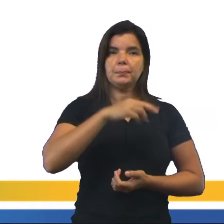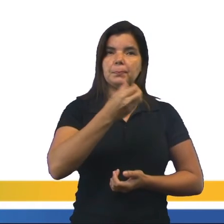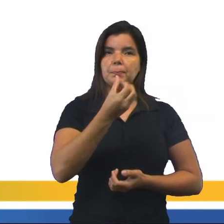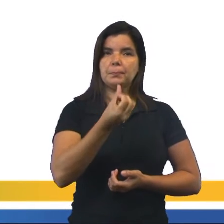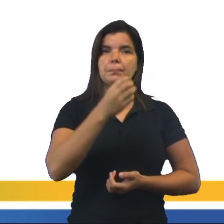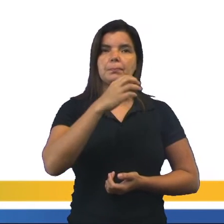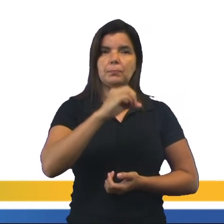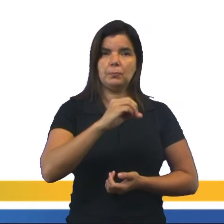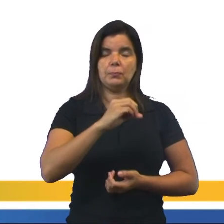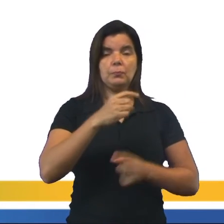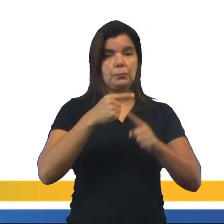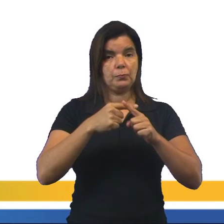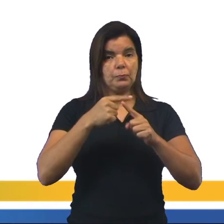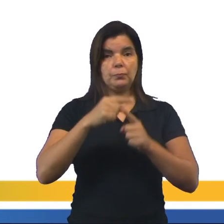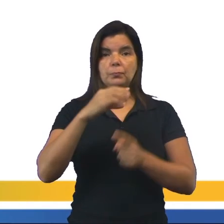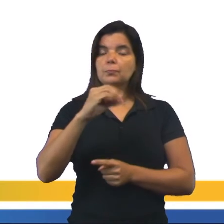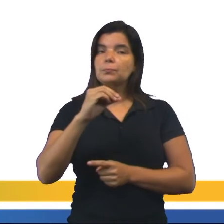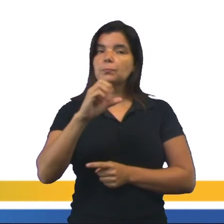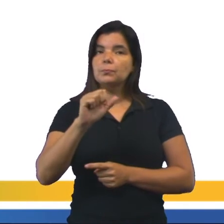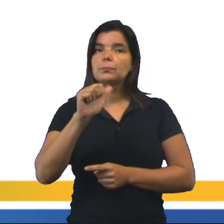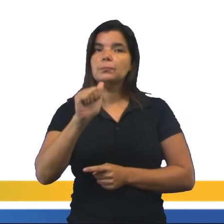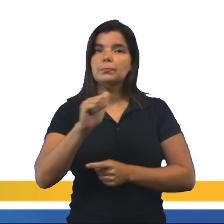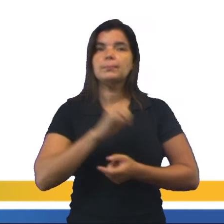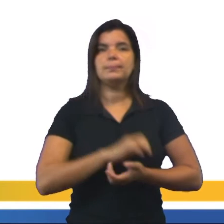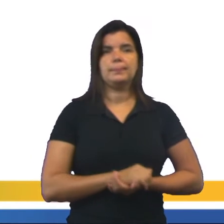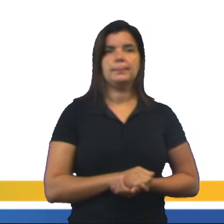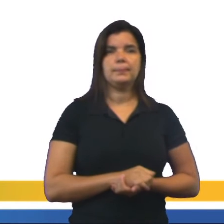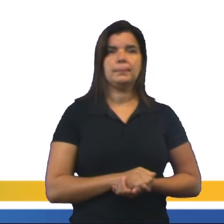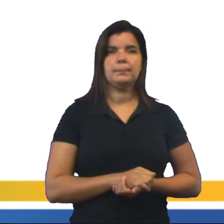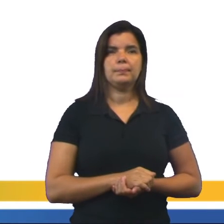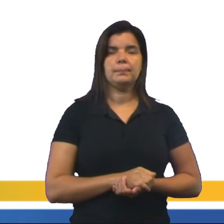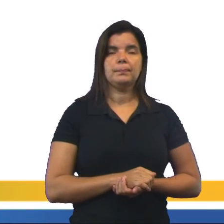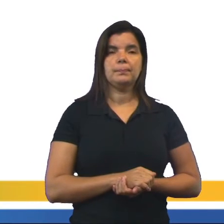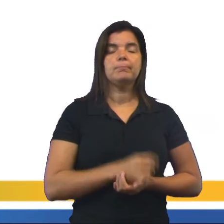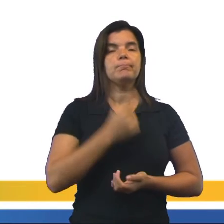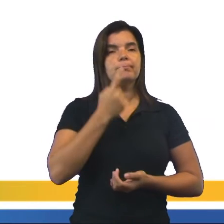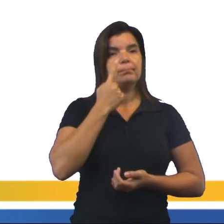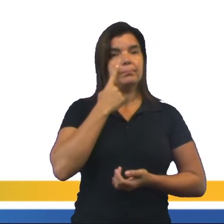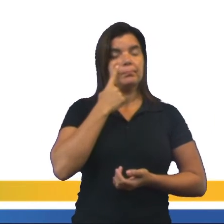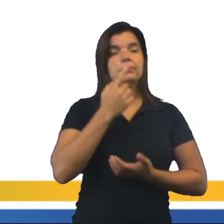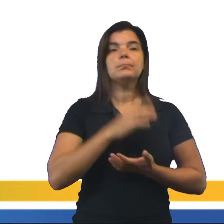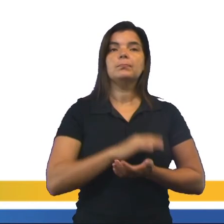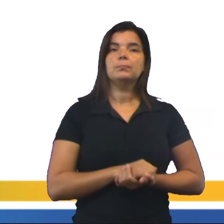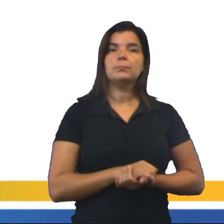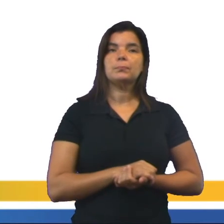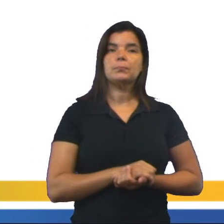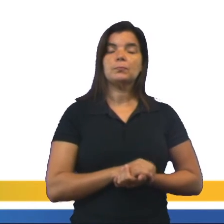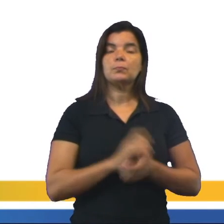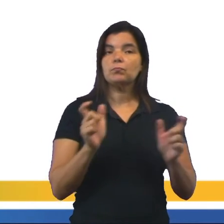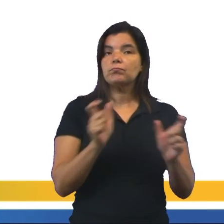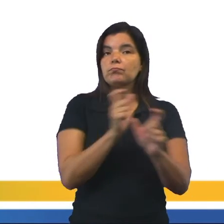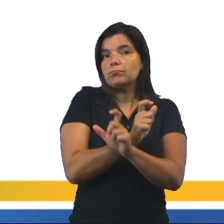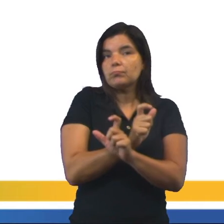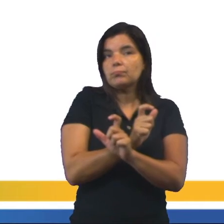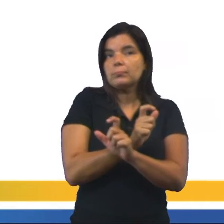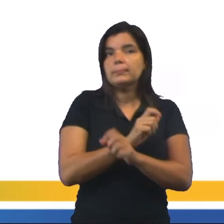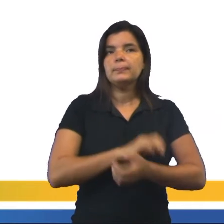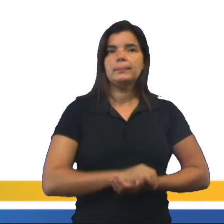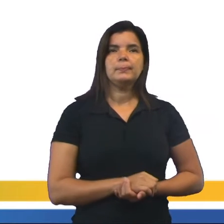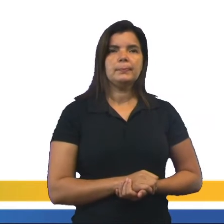a 60 vezes cosseno de A. Nós pegamos aqui e fazemos a inversão.